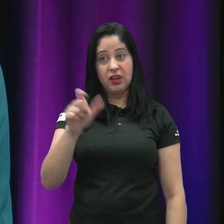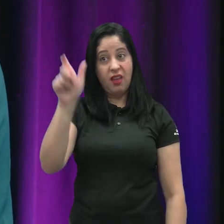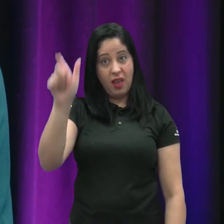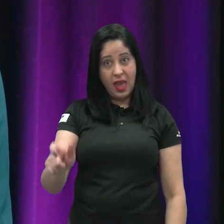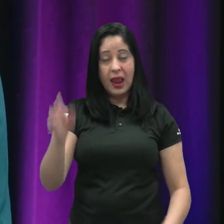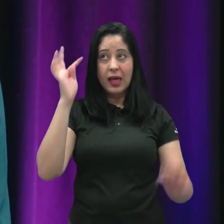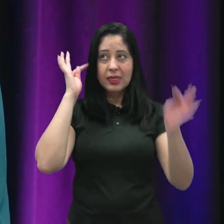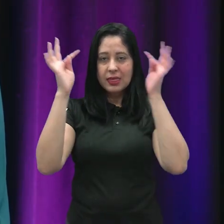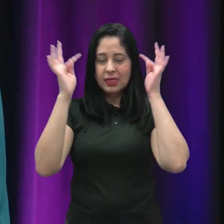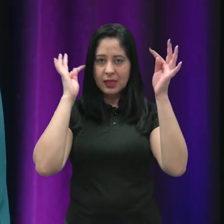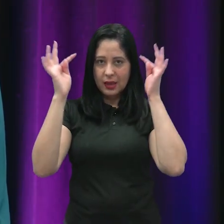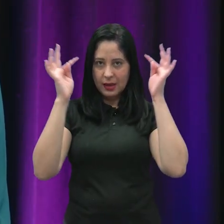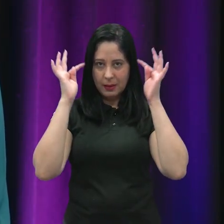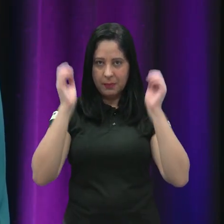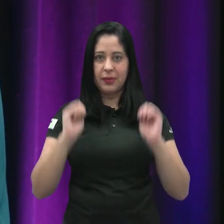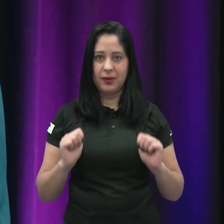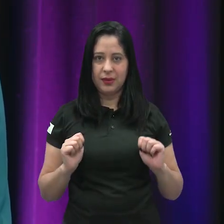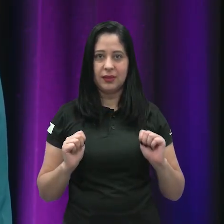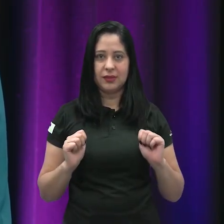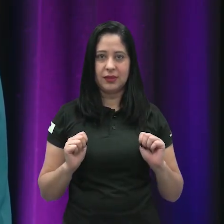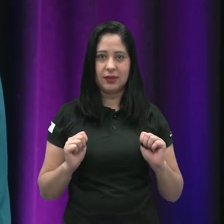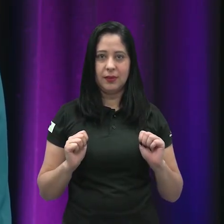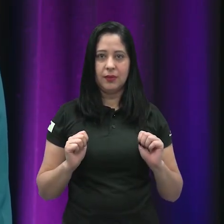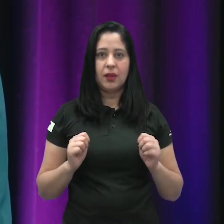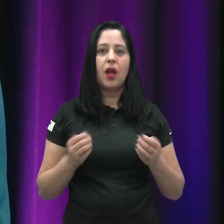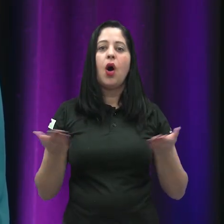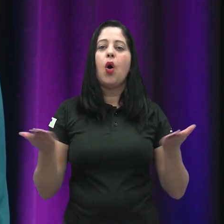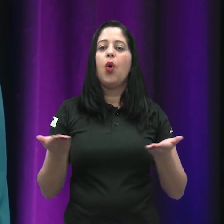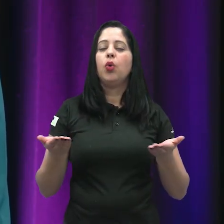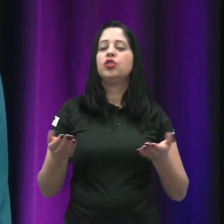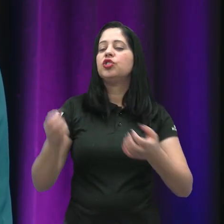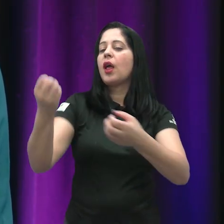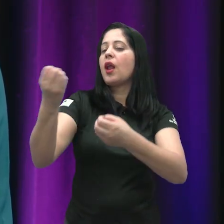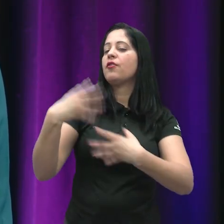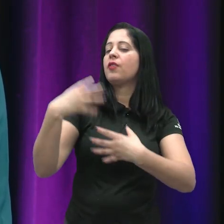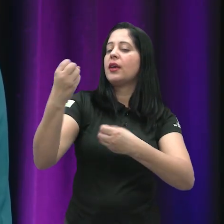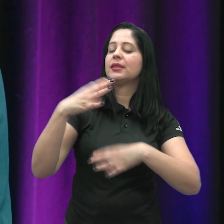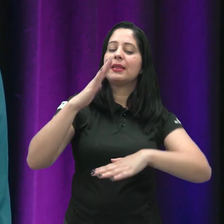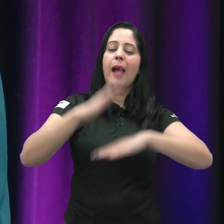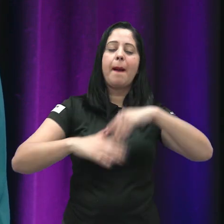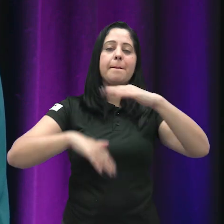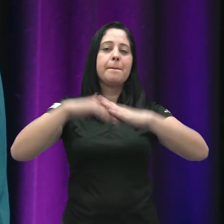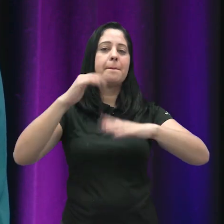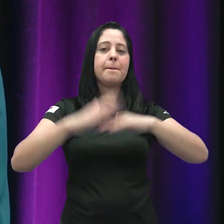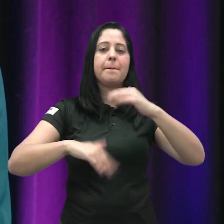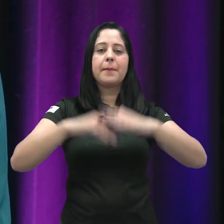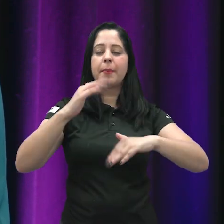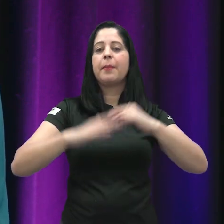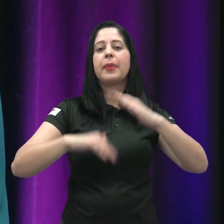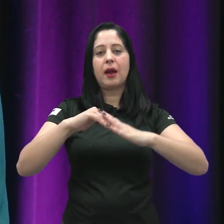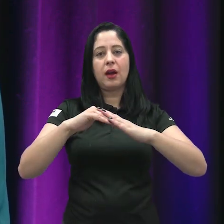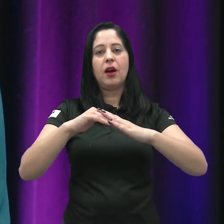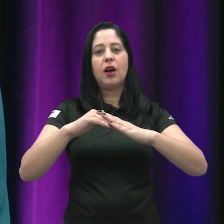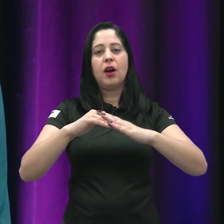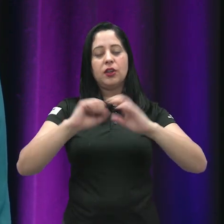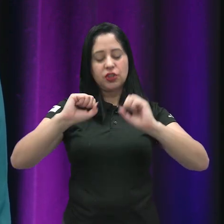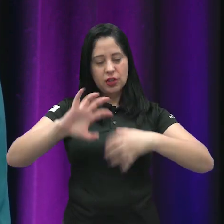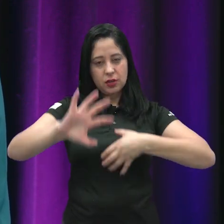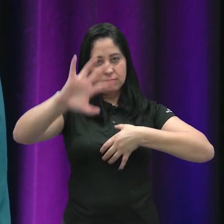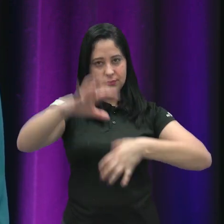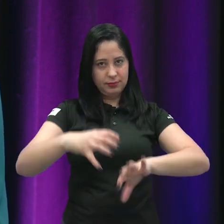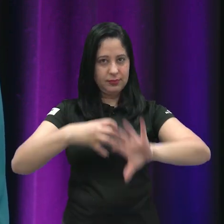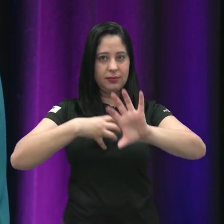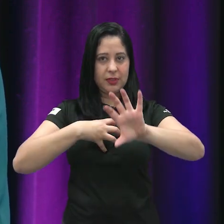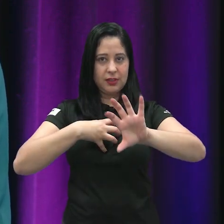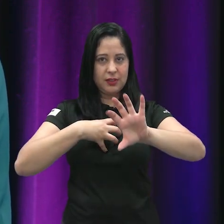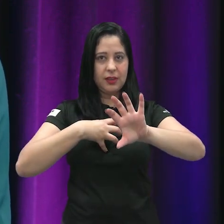terapeuta integrativa. E hoje vamos ser guiados em um exercício que nos permitirá desenvolver e aprimorar